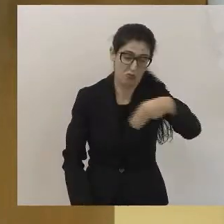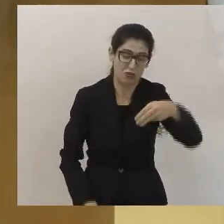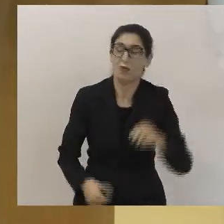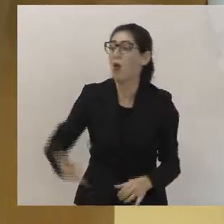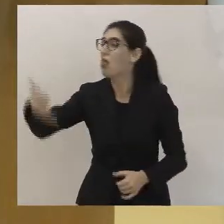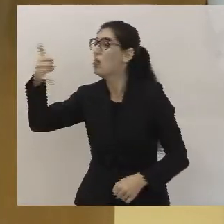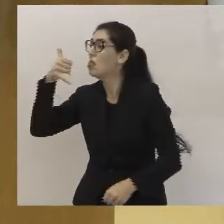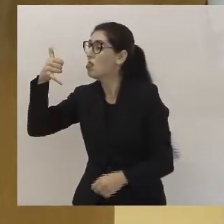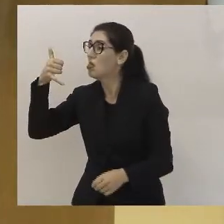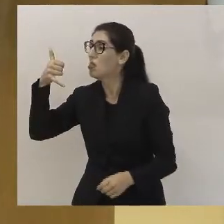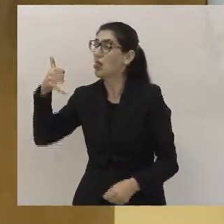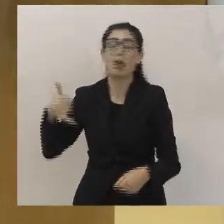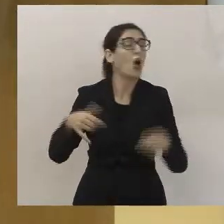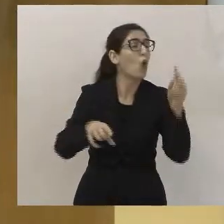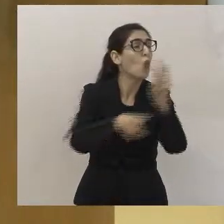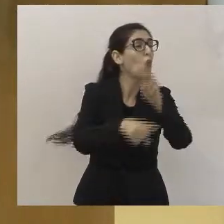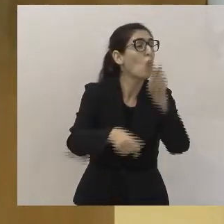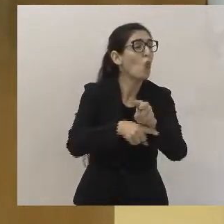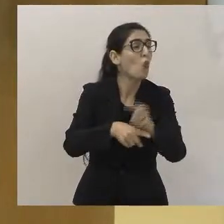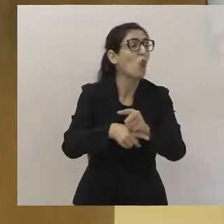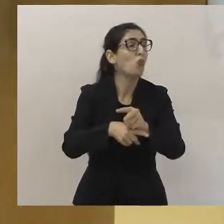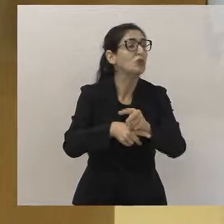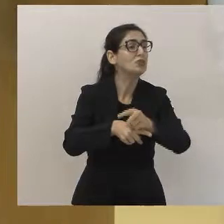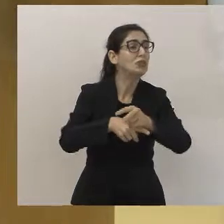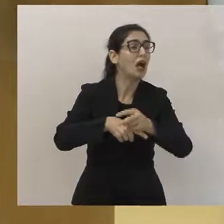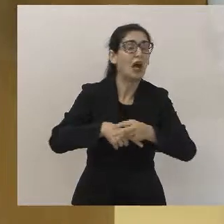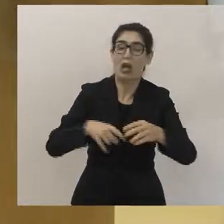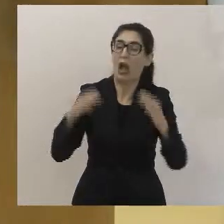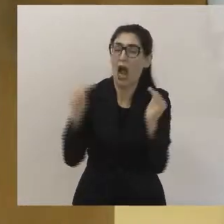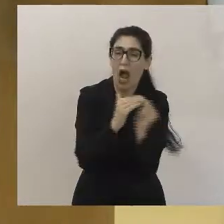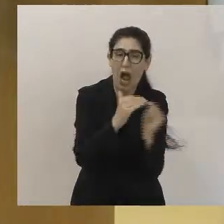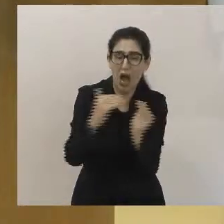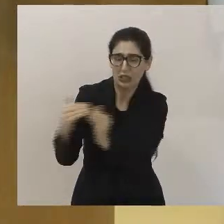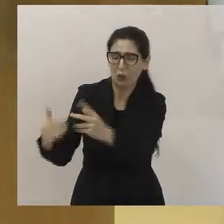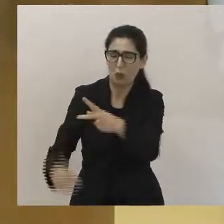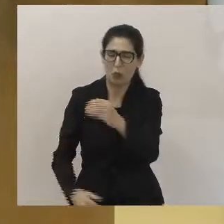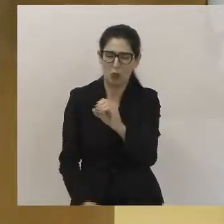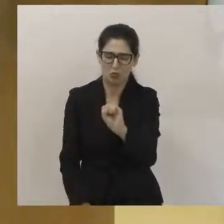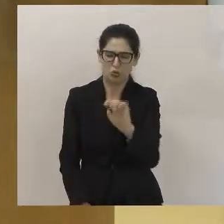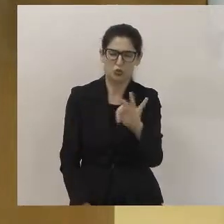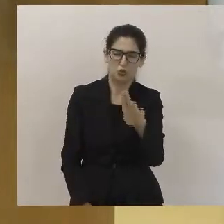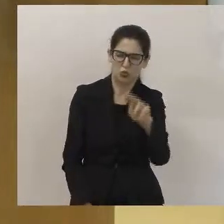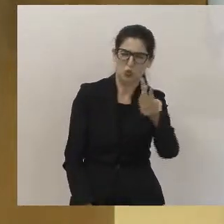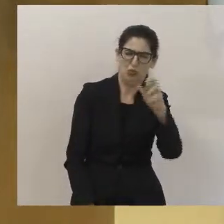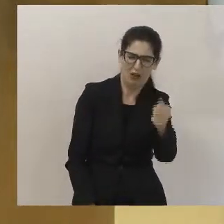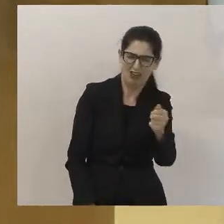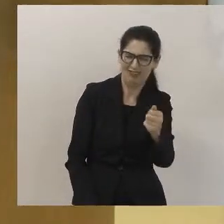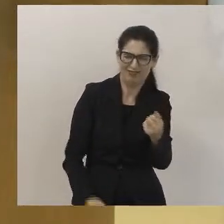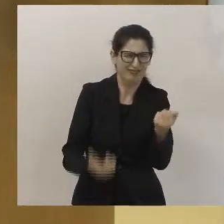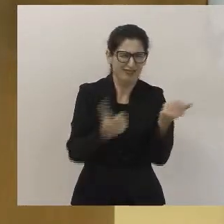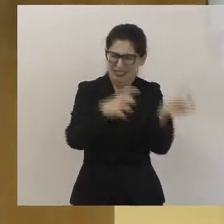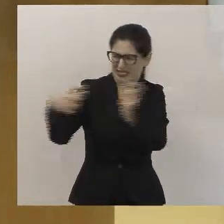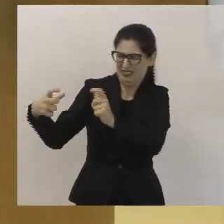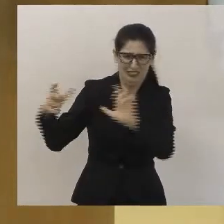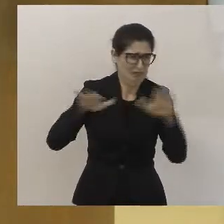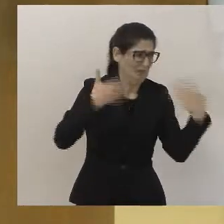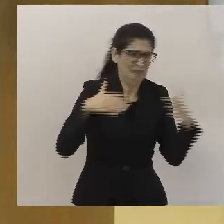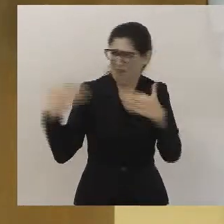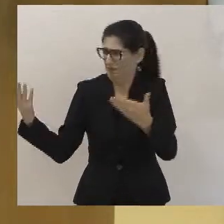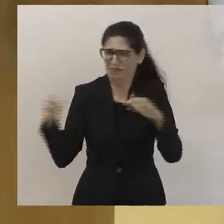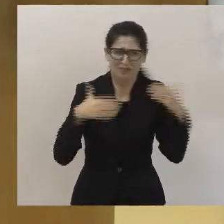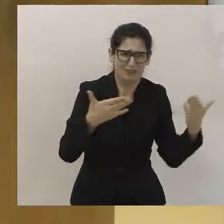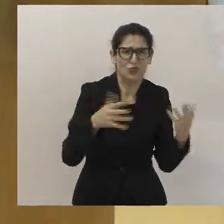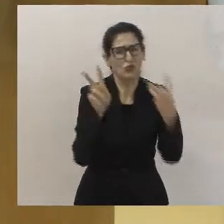postura fala que a guarda municipal gente que que é isso fica pra mim como é que é isso vai dormir com um barulho de